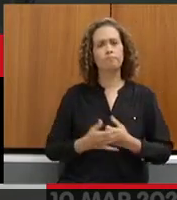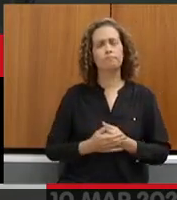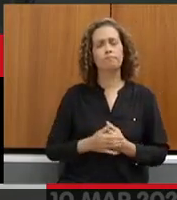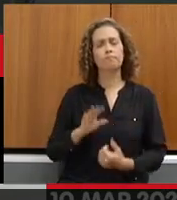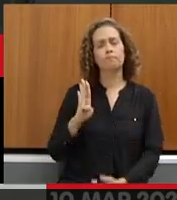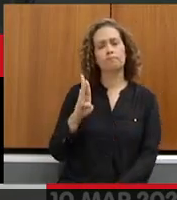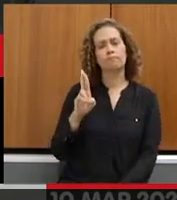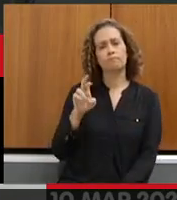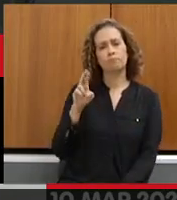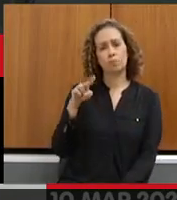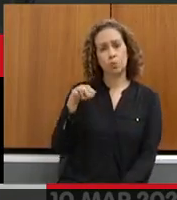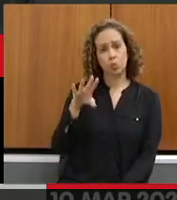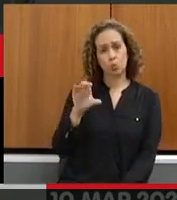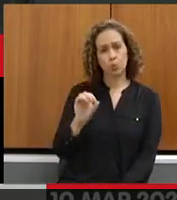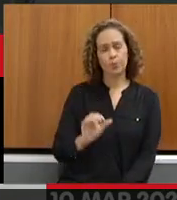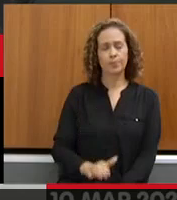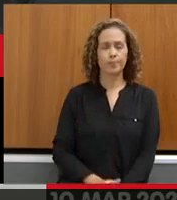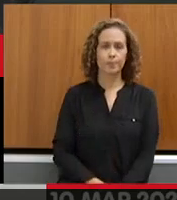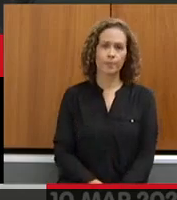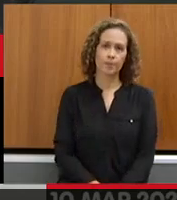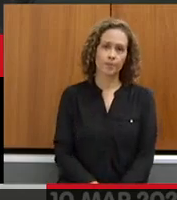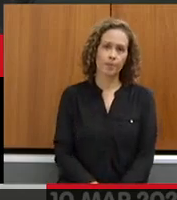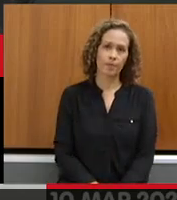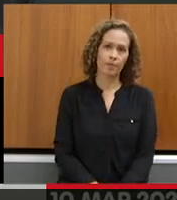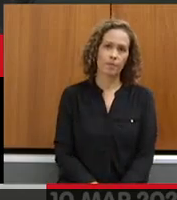Bruno engler hahn